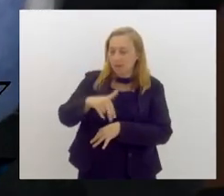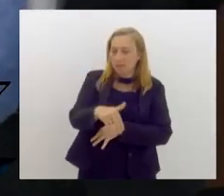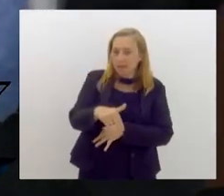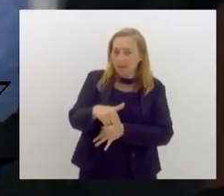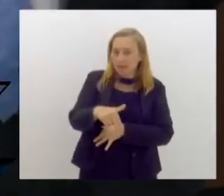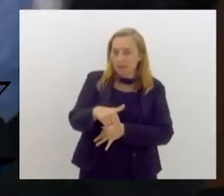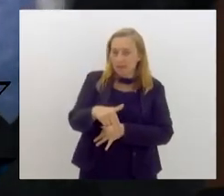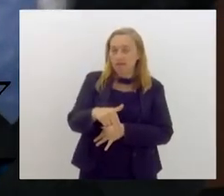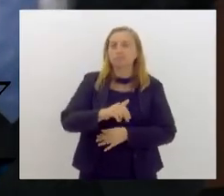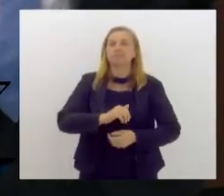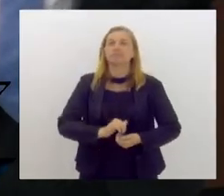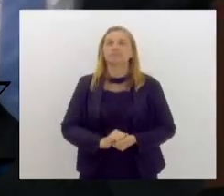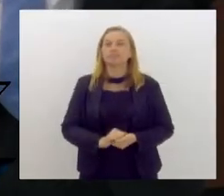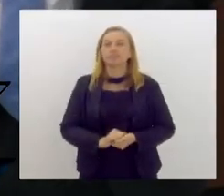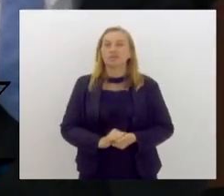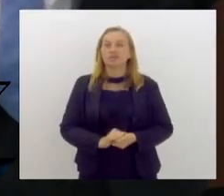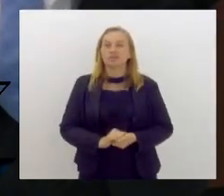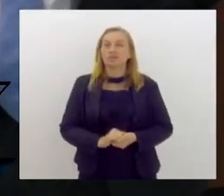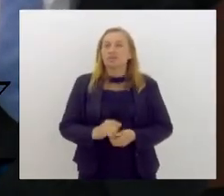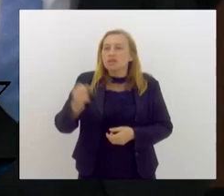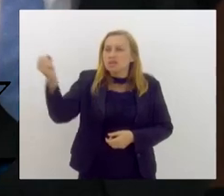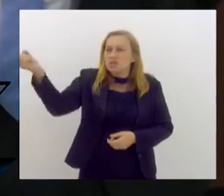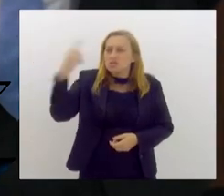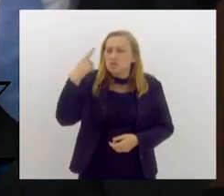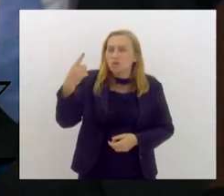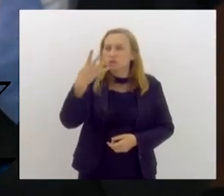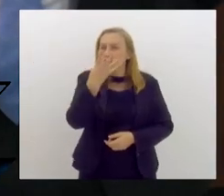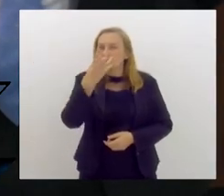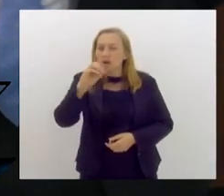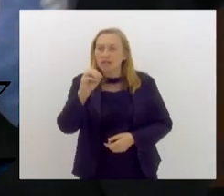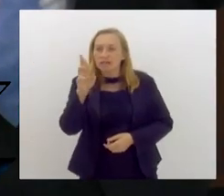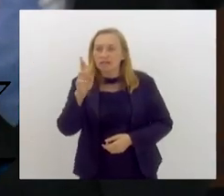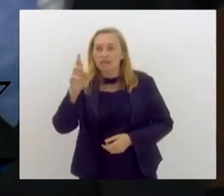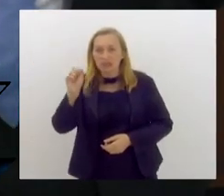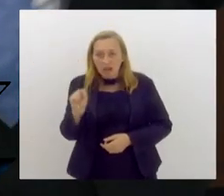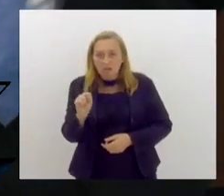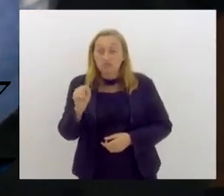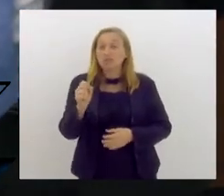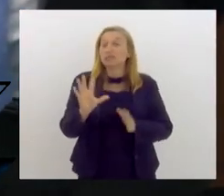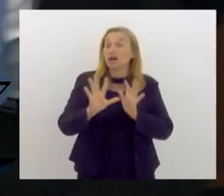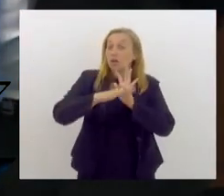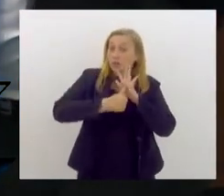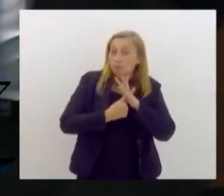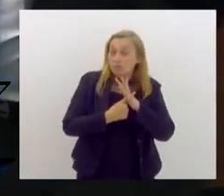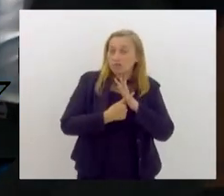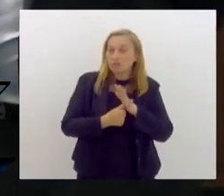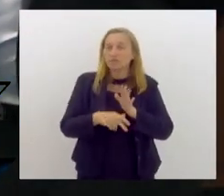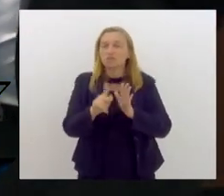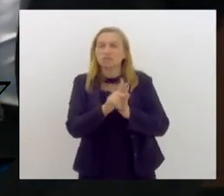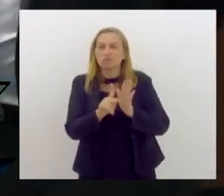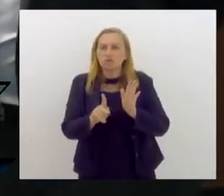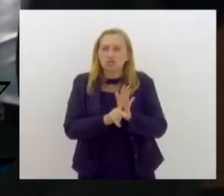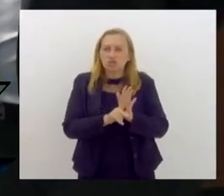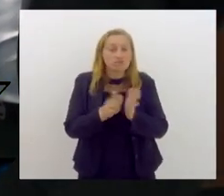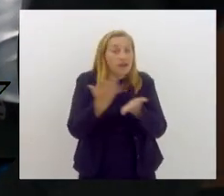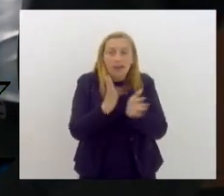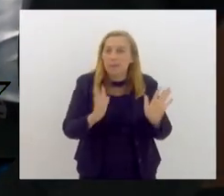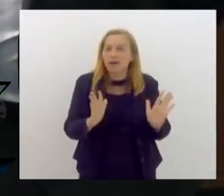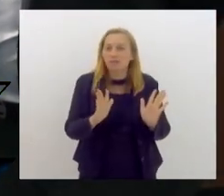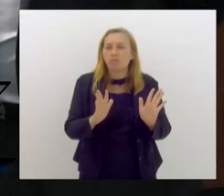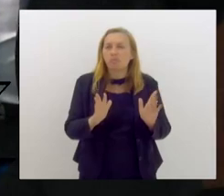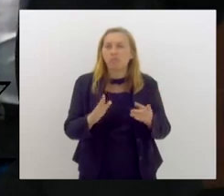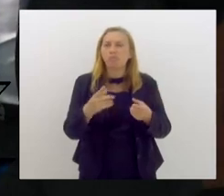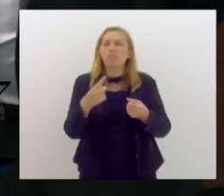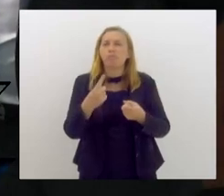passageiros, usuários a pé, debaixo desse sol de 40 graus, estão roubando, esse projeto vai coibir, vai acabar.